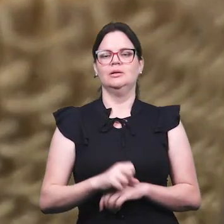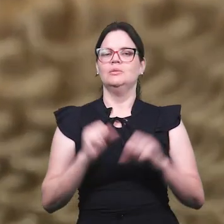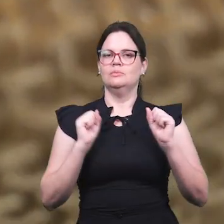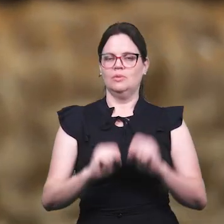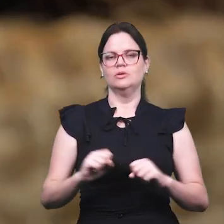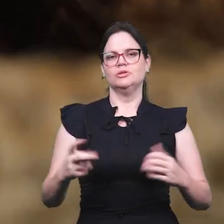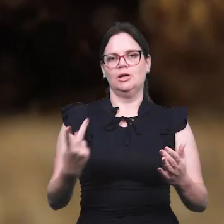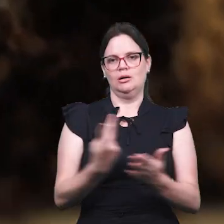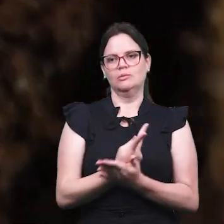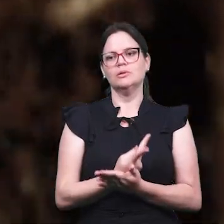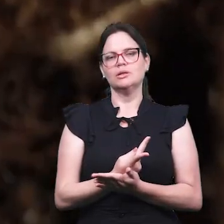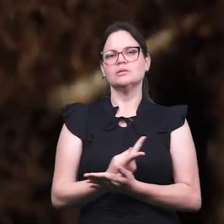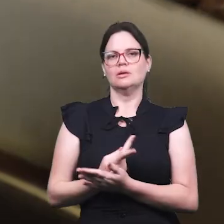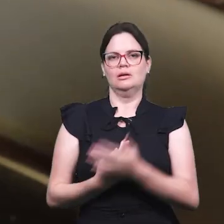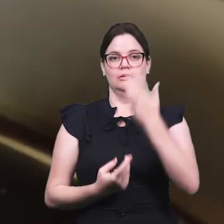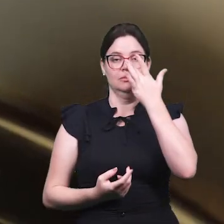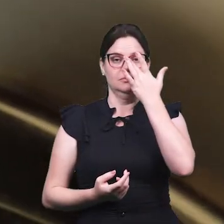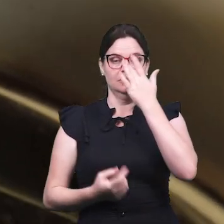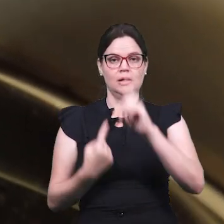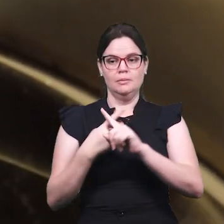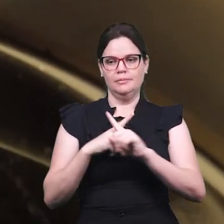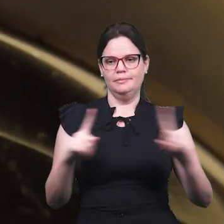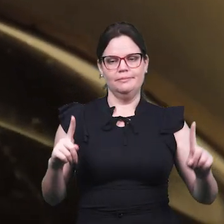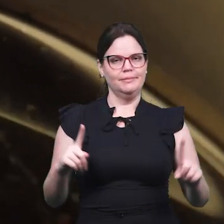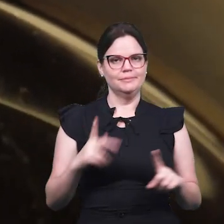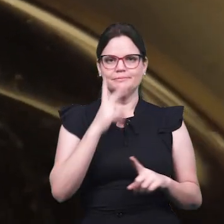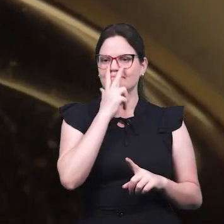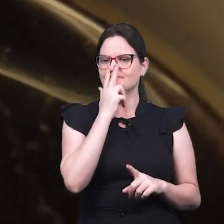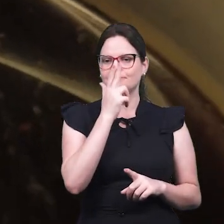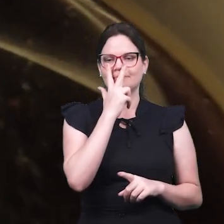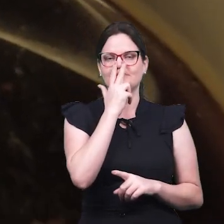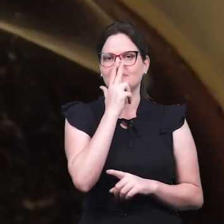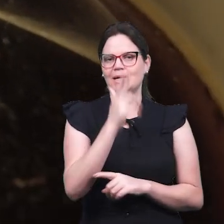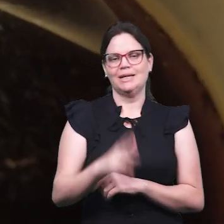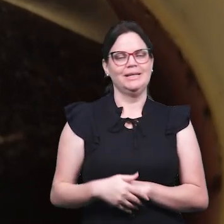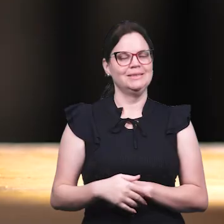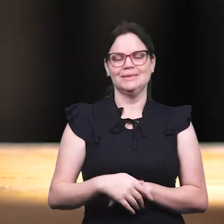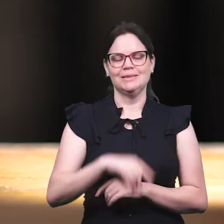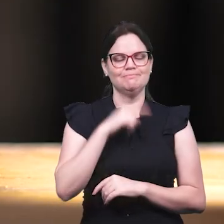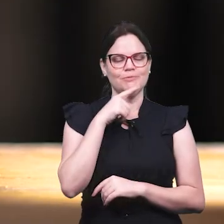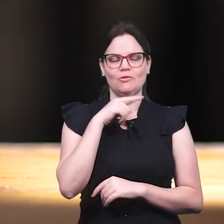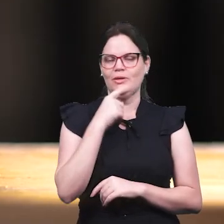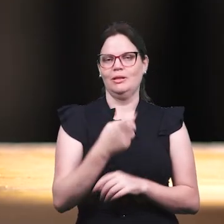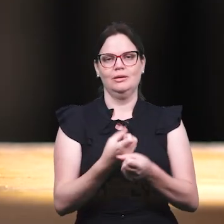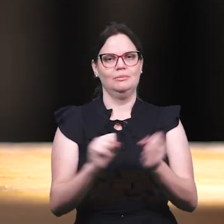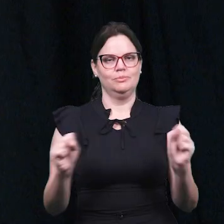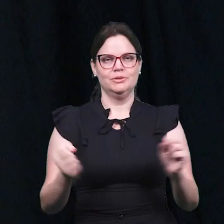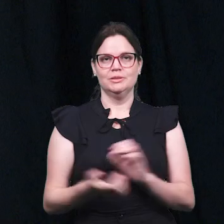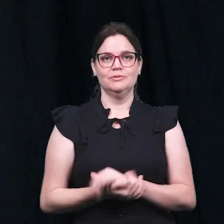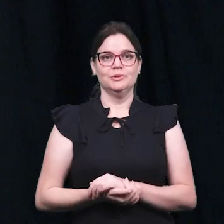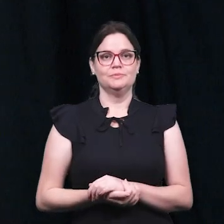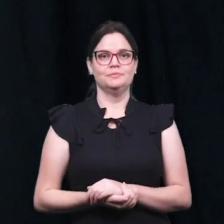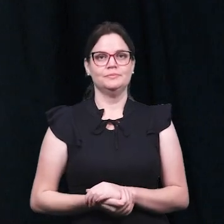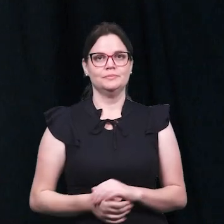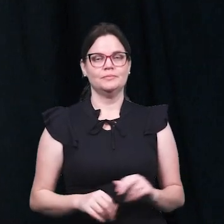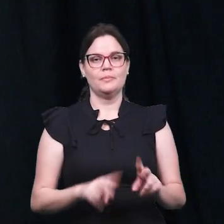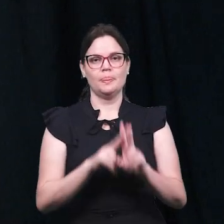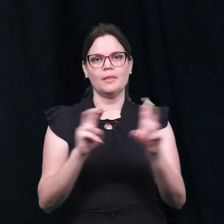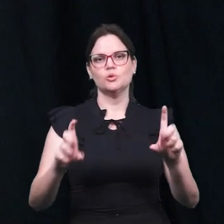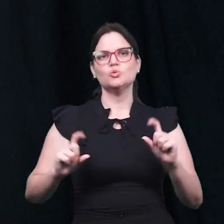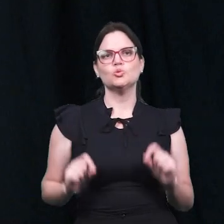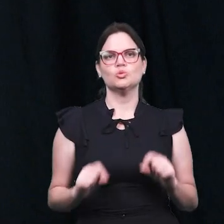poderiam fazer os preços caírem, mas essas possibilidades também não são previstas para a nova realidade. Mas uma super